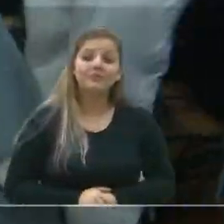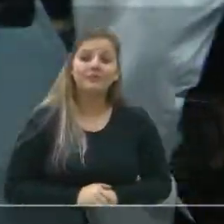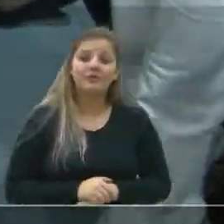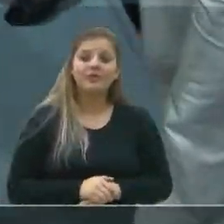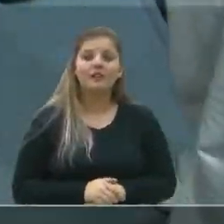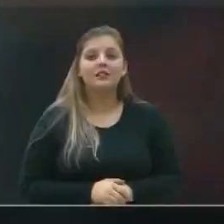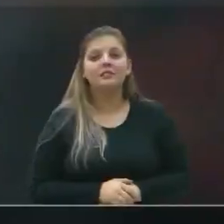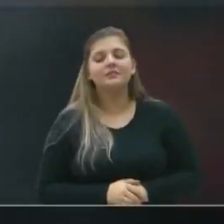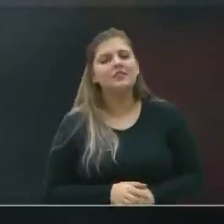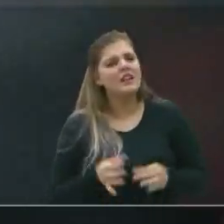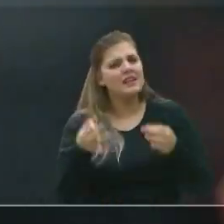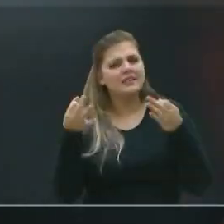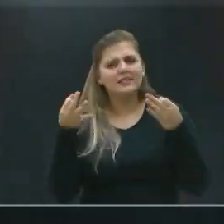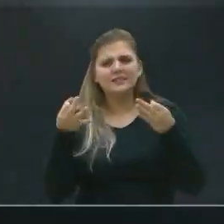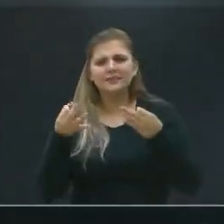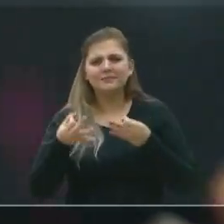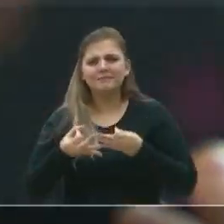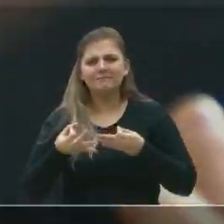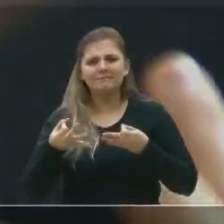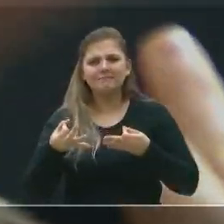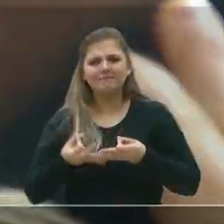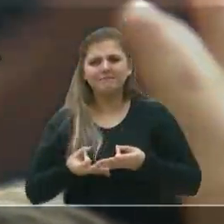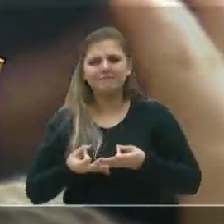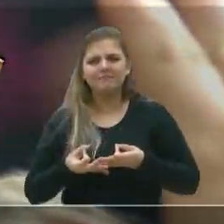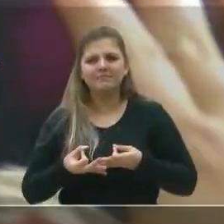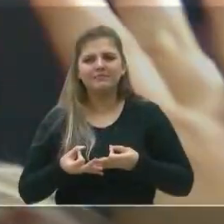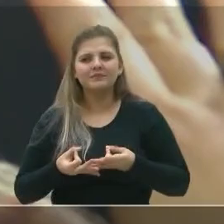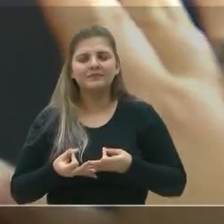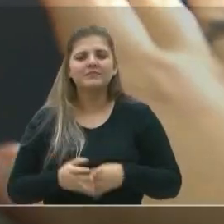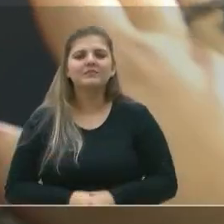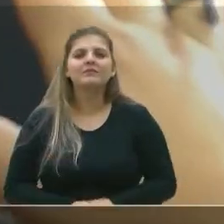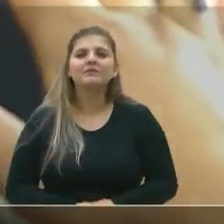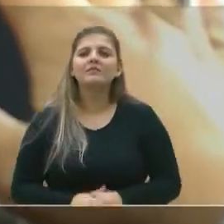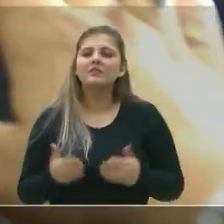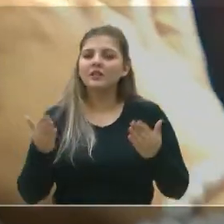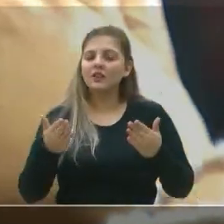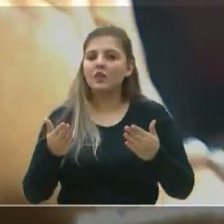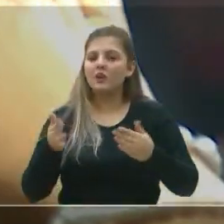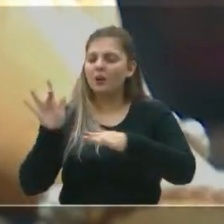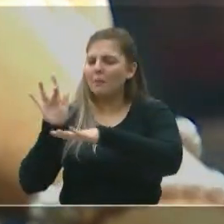Lança essa certeza de que Ele toca agora.